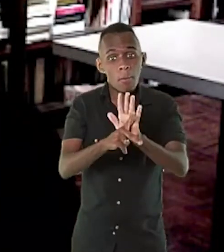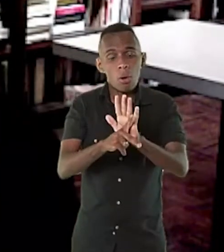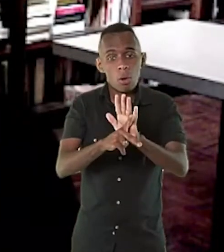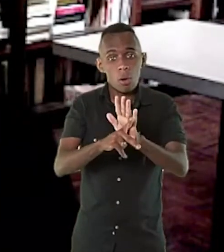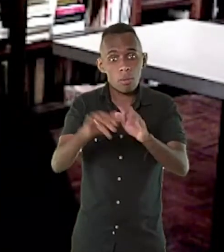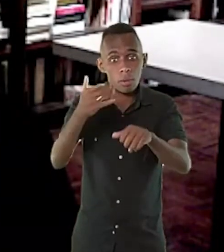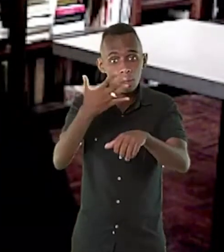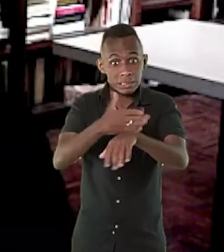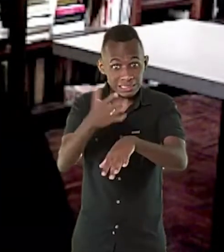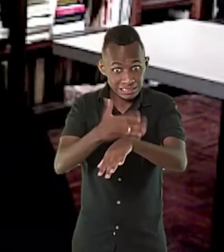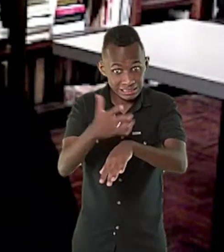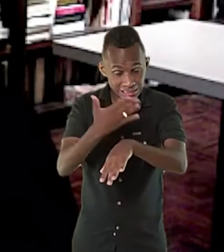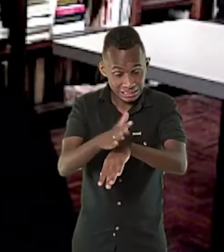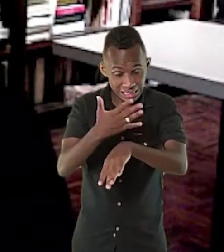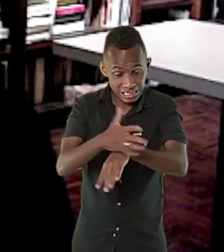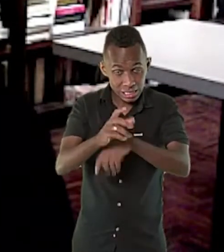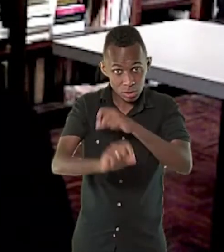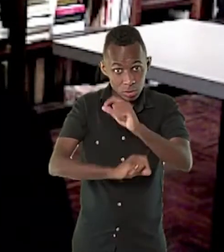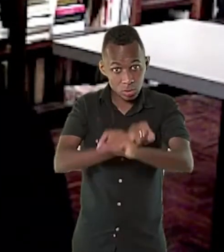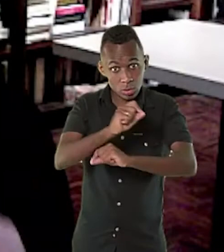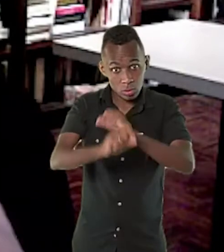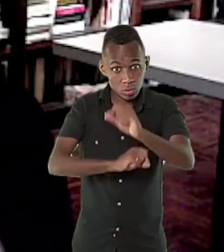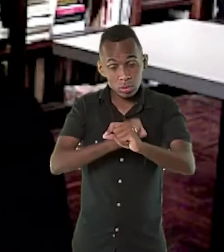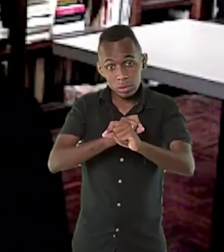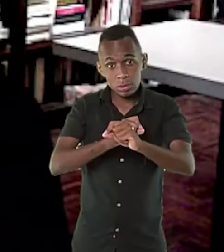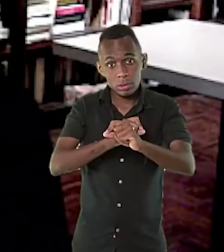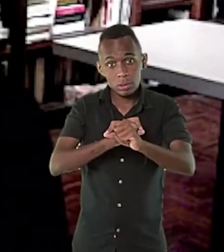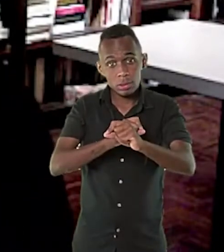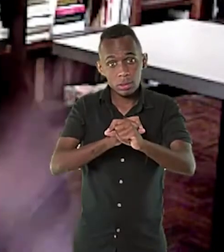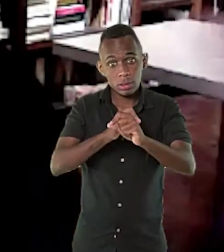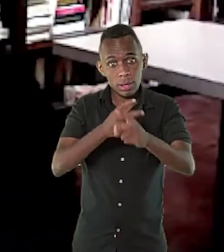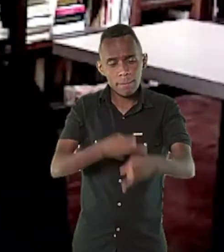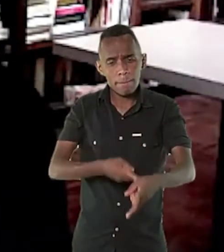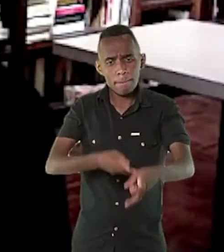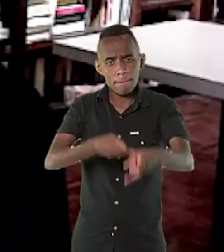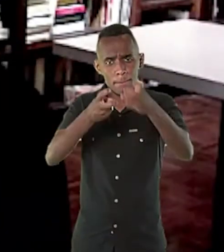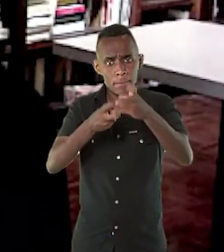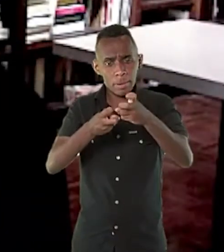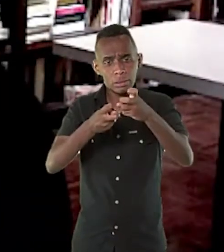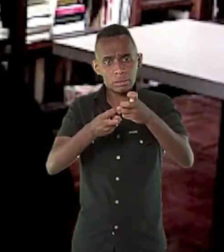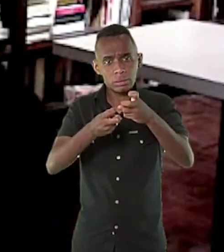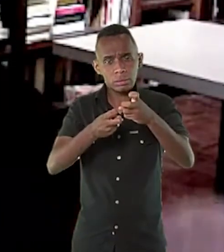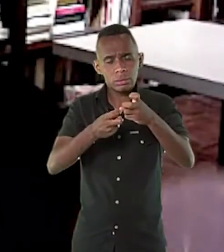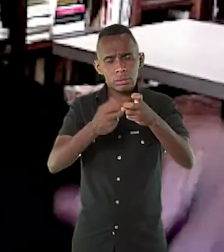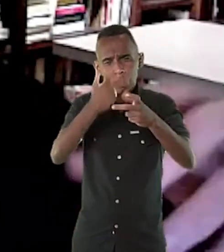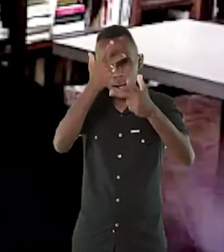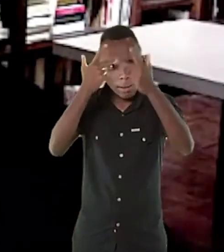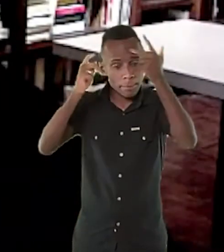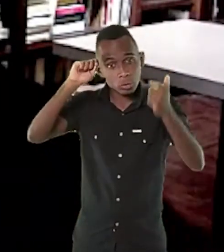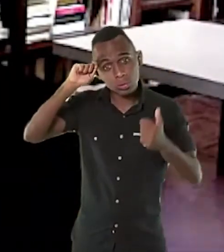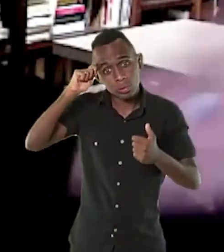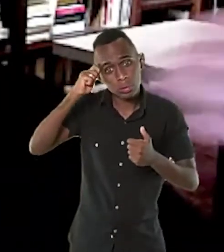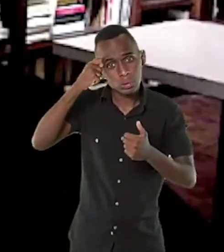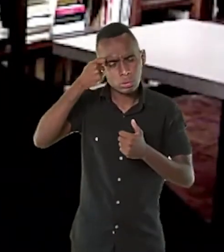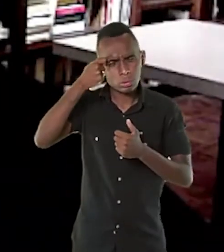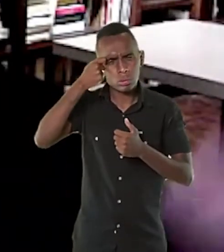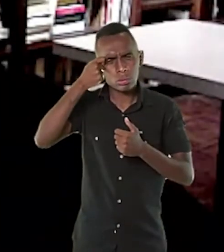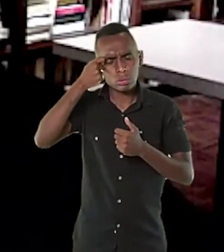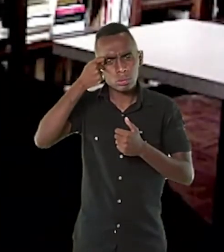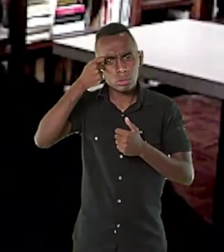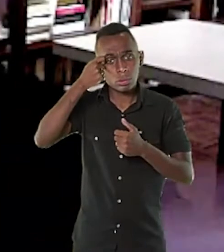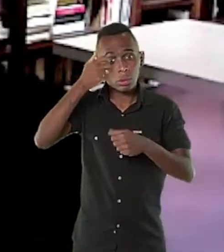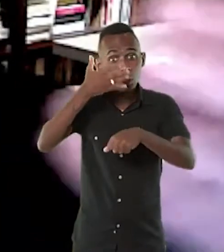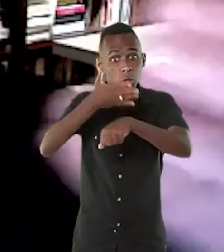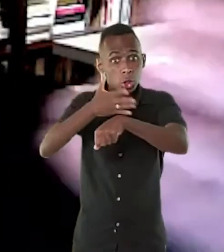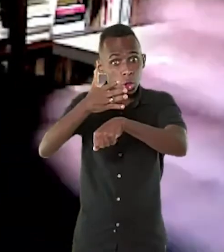de machine learning. Né? E o que é esse machine learning? É você